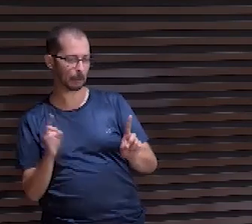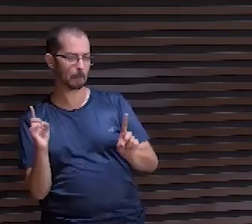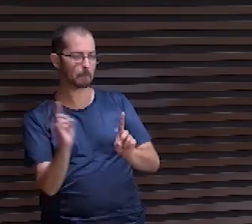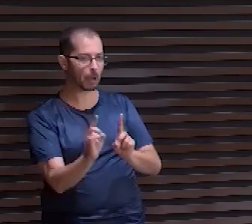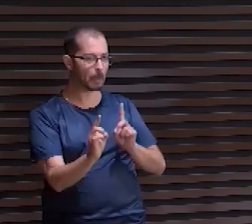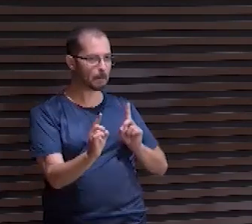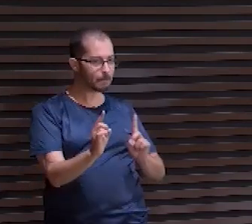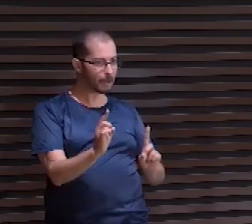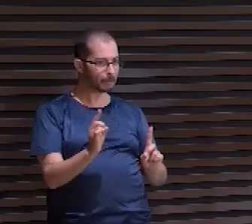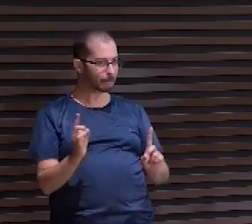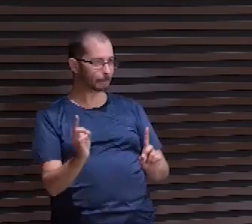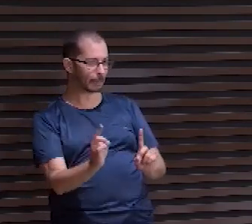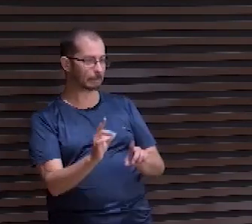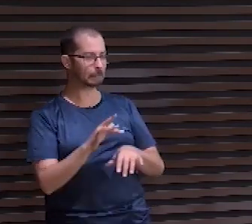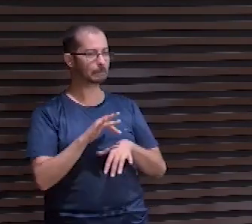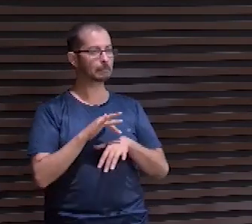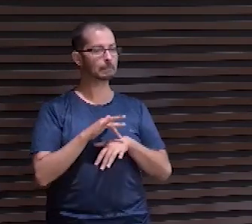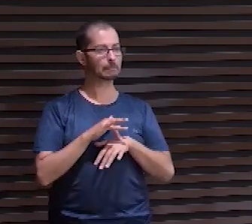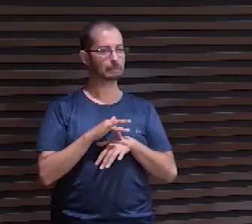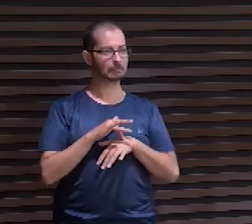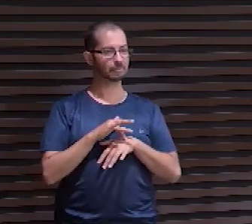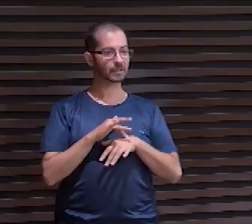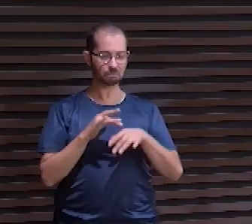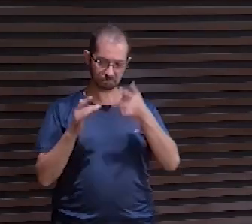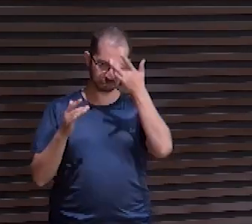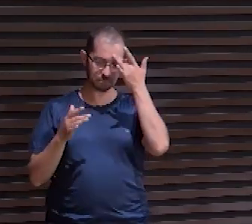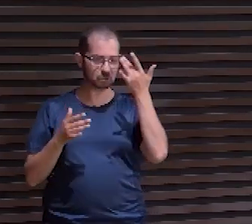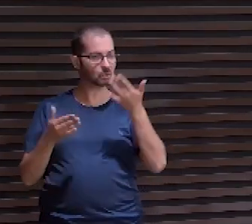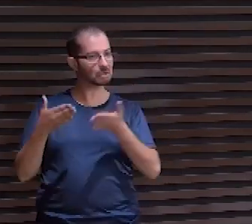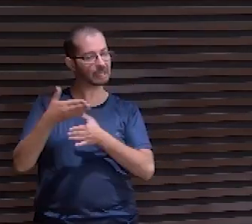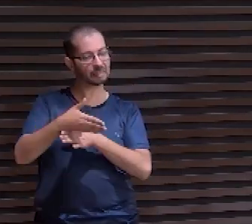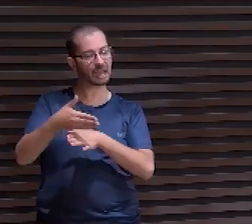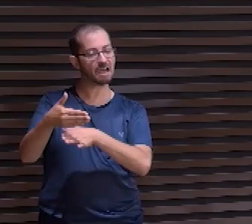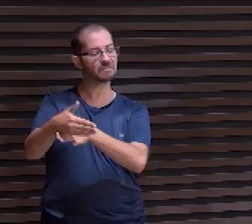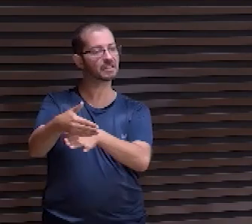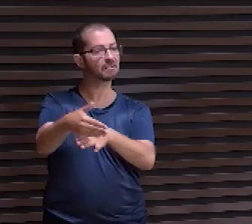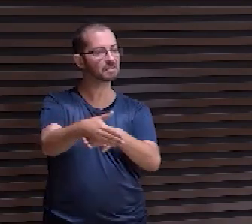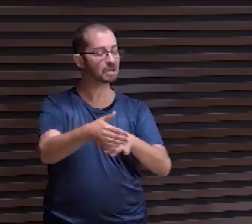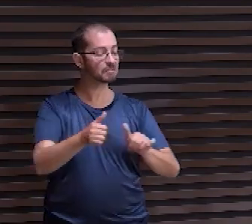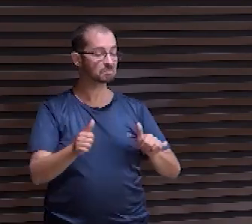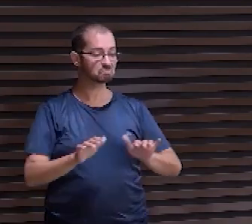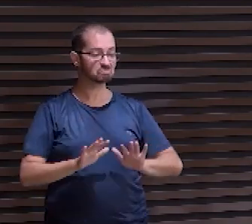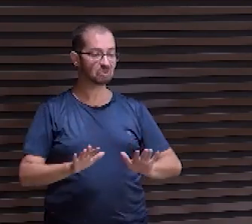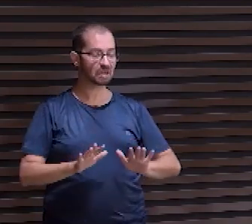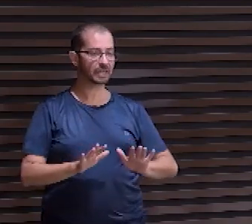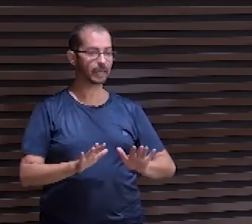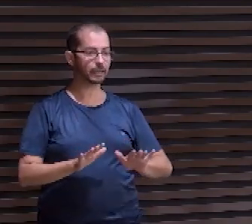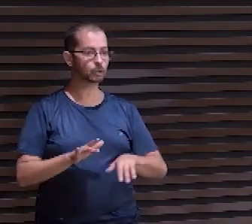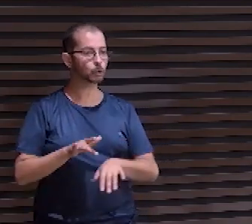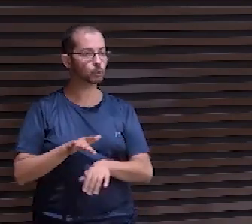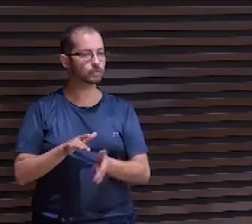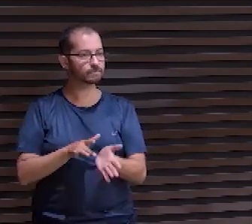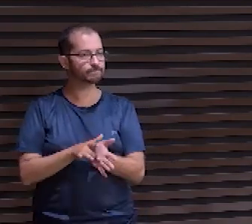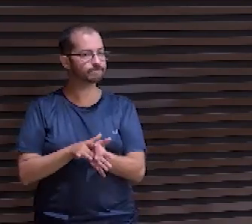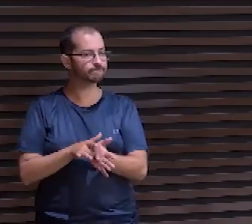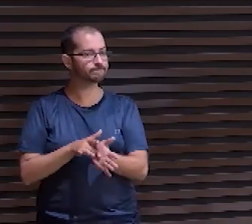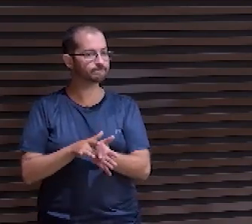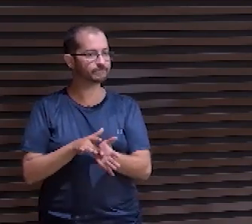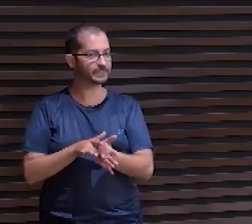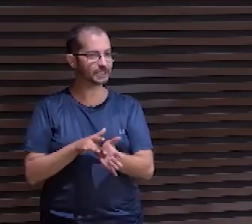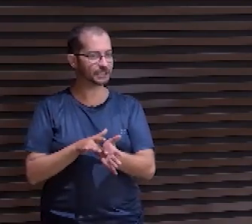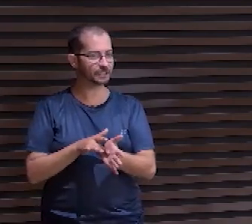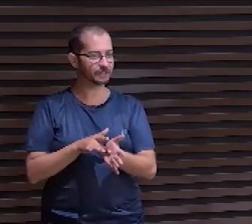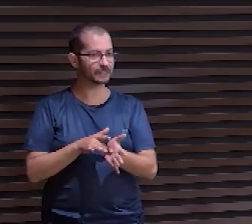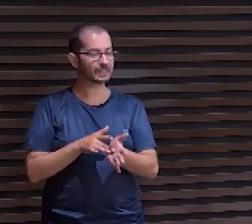é fácil aceitar Jesus, vir à frente, tomar uma decisão, ser